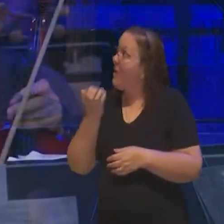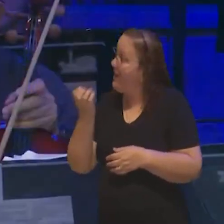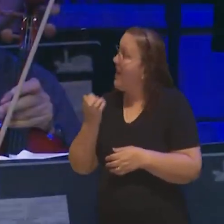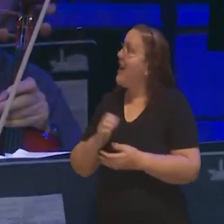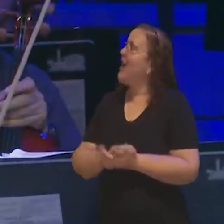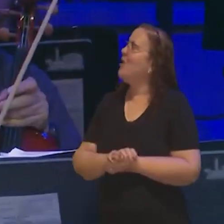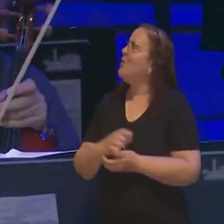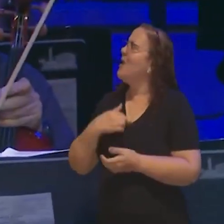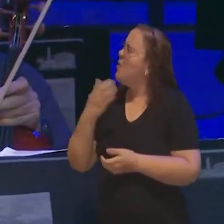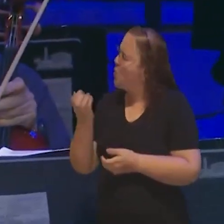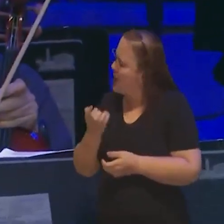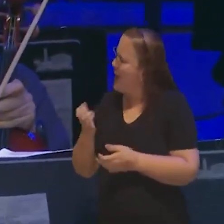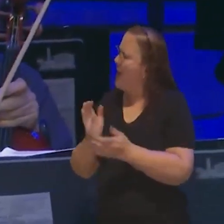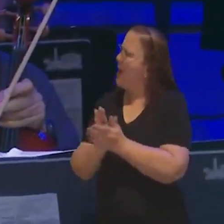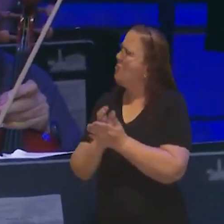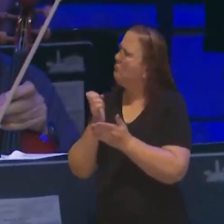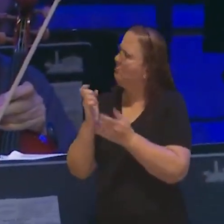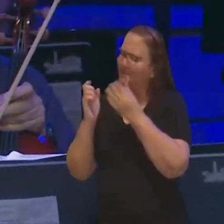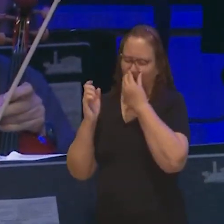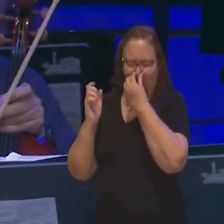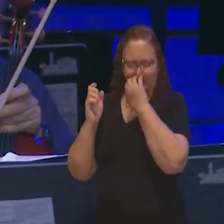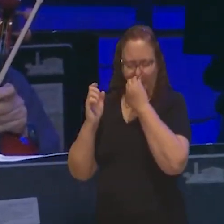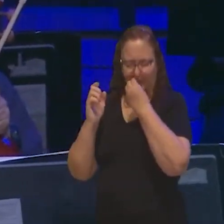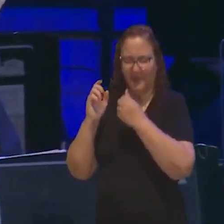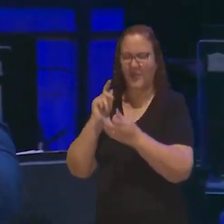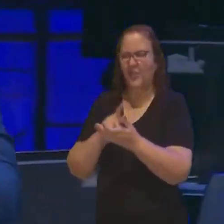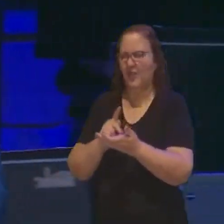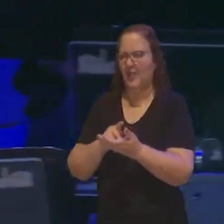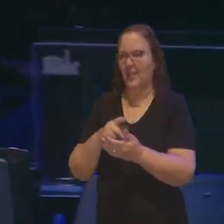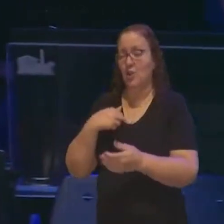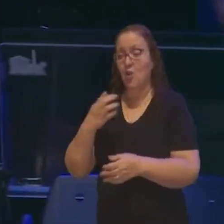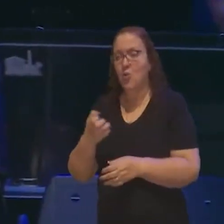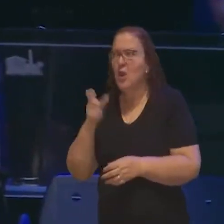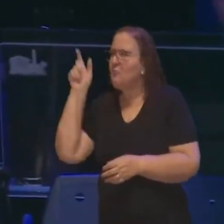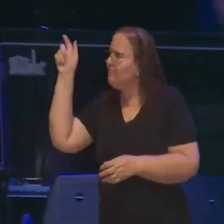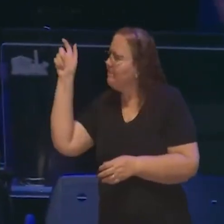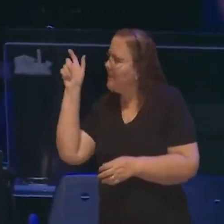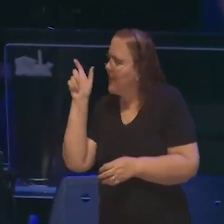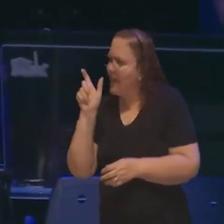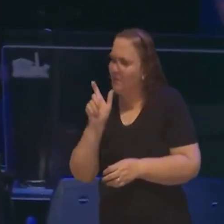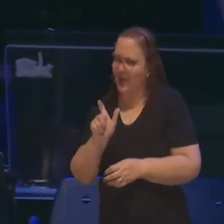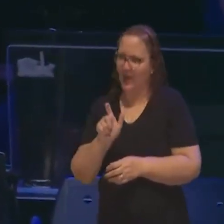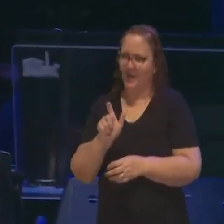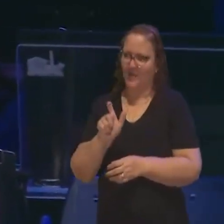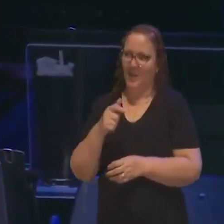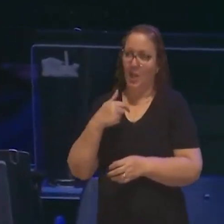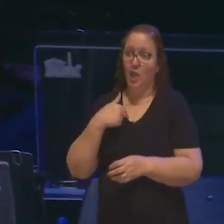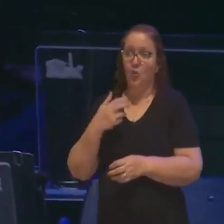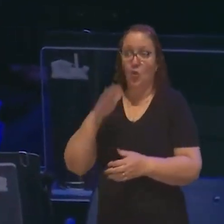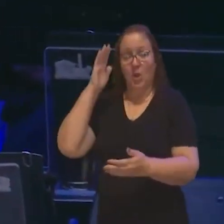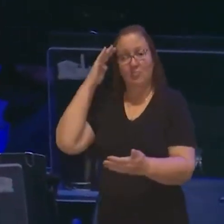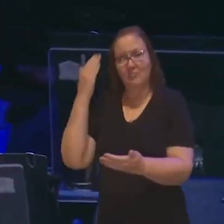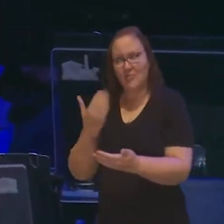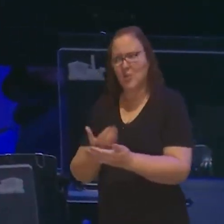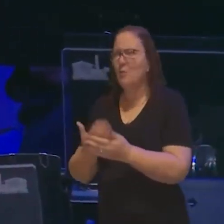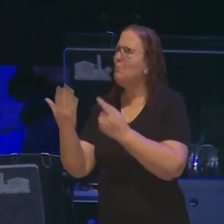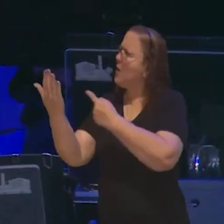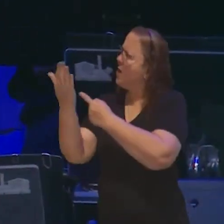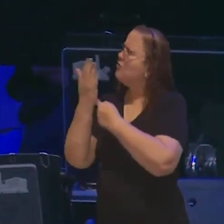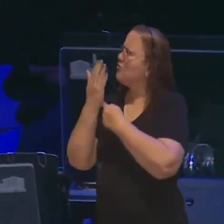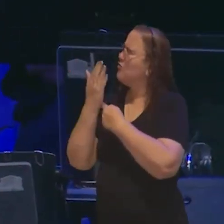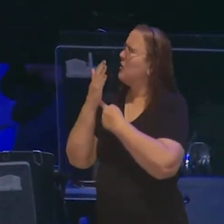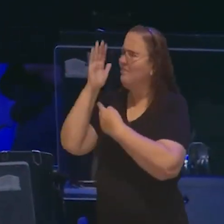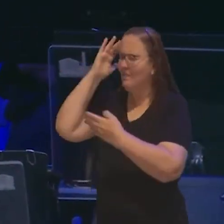aceitar. Eu quero este evangelho. Eu quero este Jesus. Eu quero esta palavra. Eu quero crer, me ajude em minha